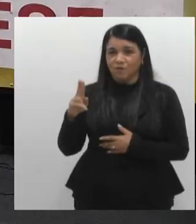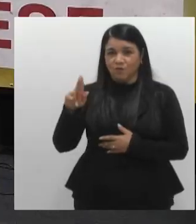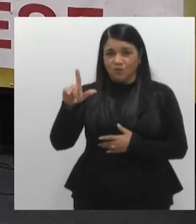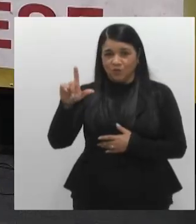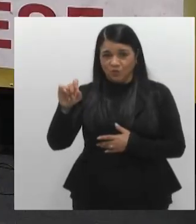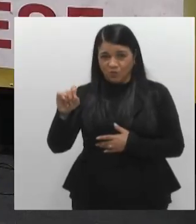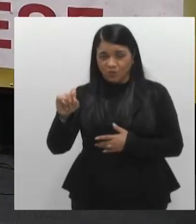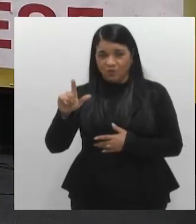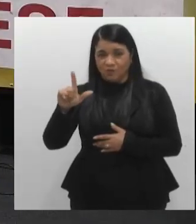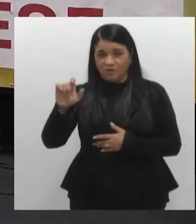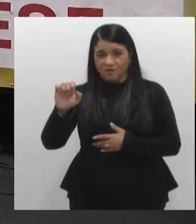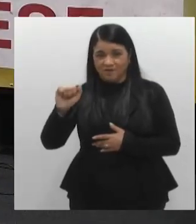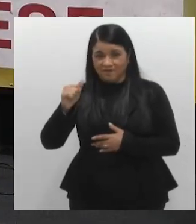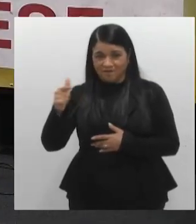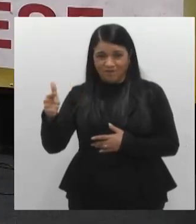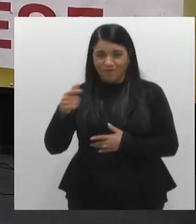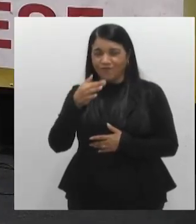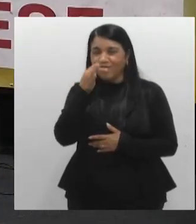bonita